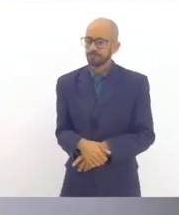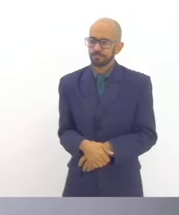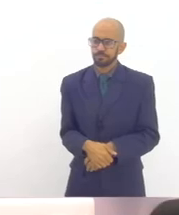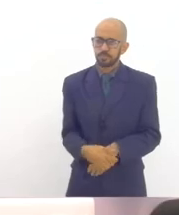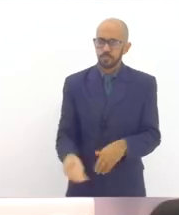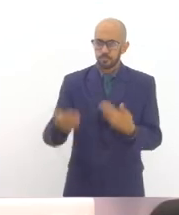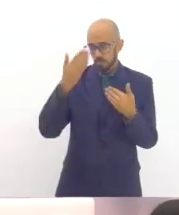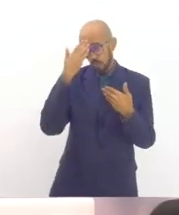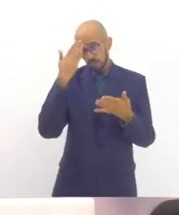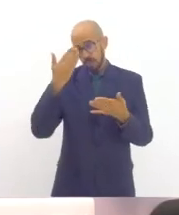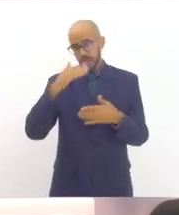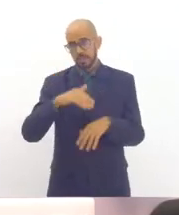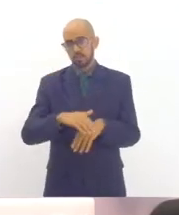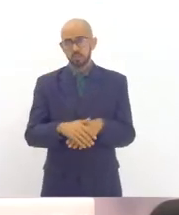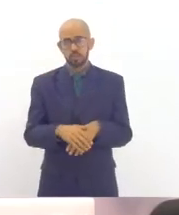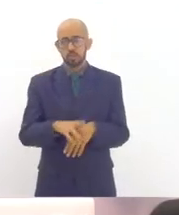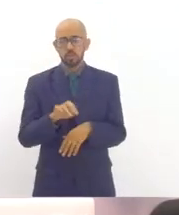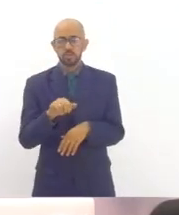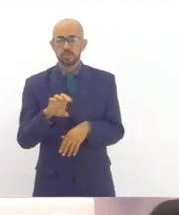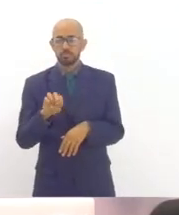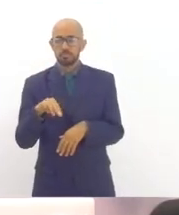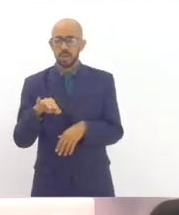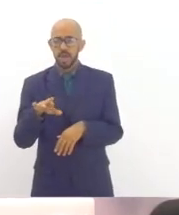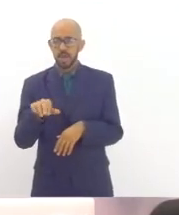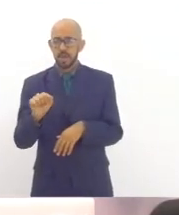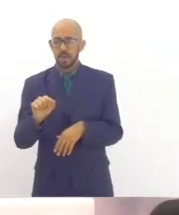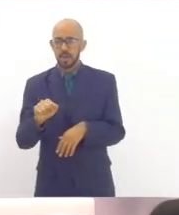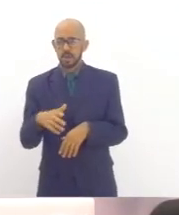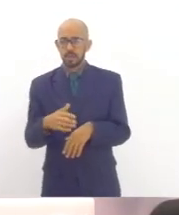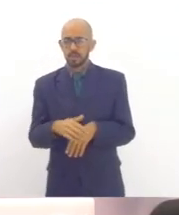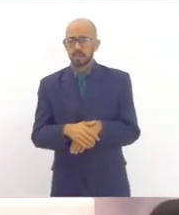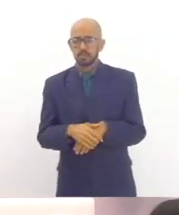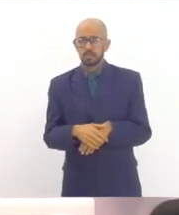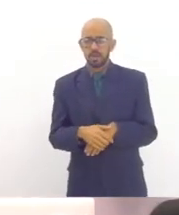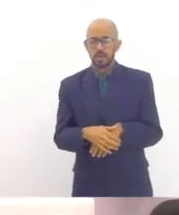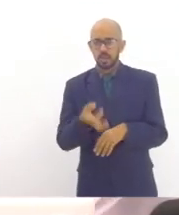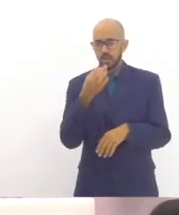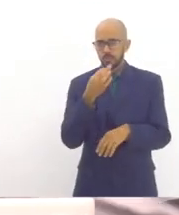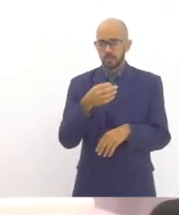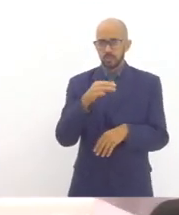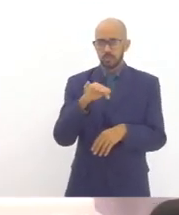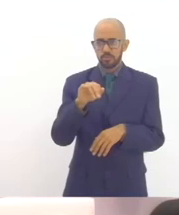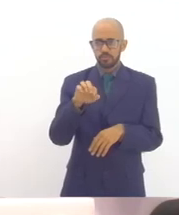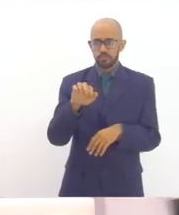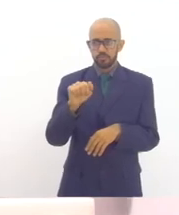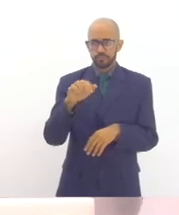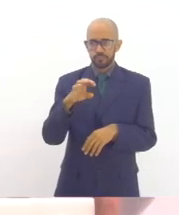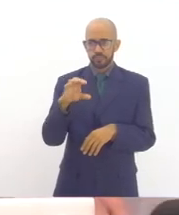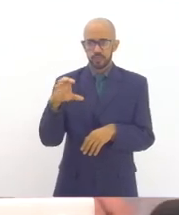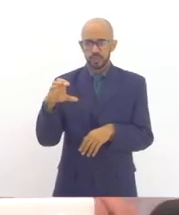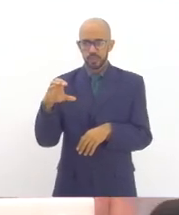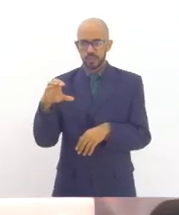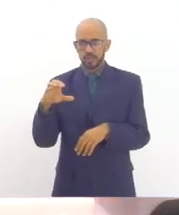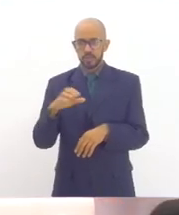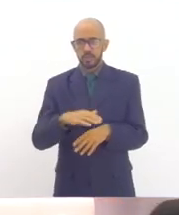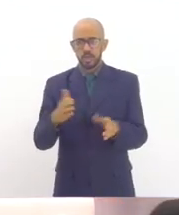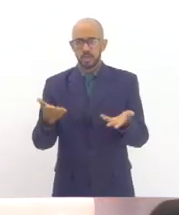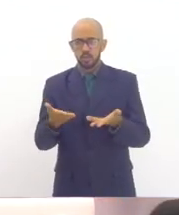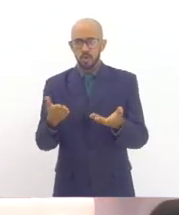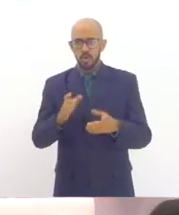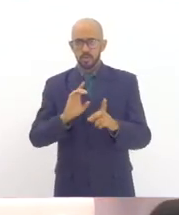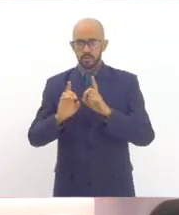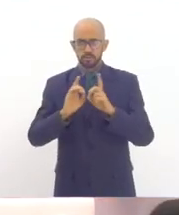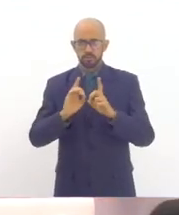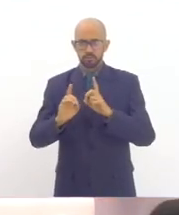Muito obrigado, Rosimara, por trazer aqui o posicionamento da FITEC. Bom, agora vamos abrir o debate aqui com